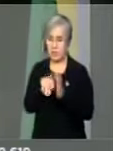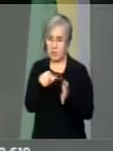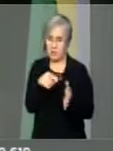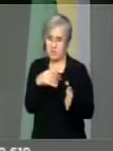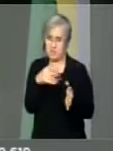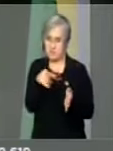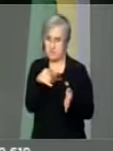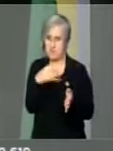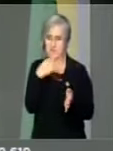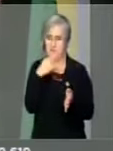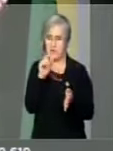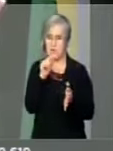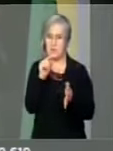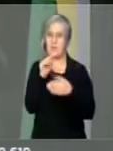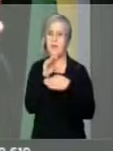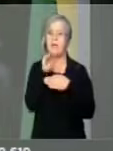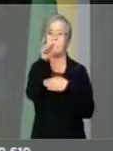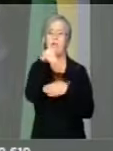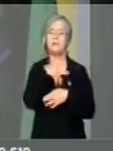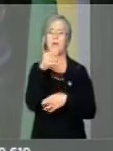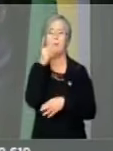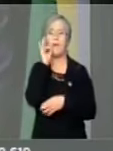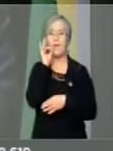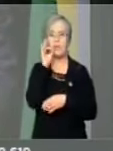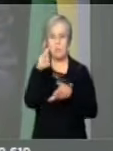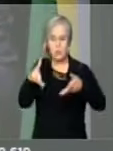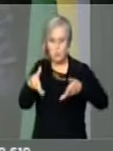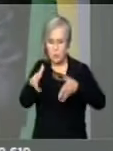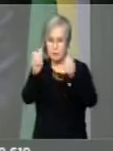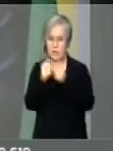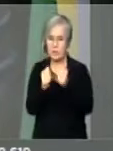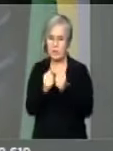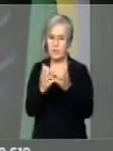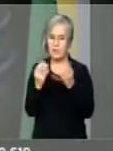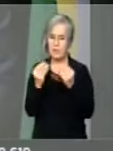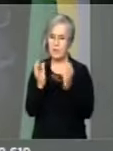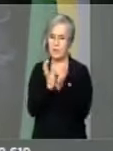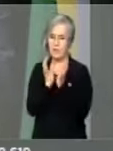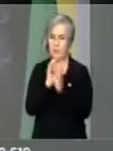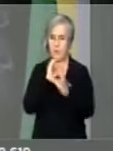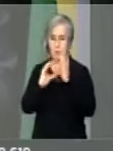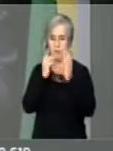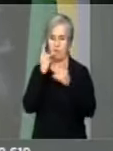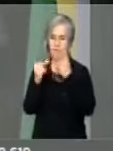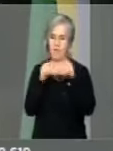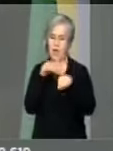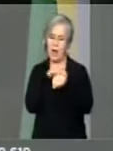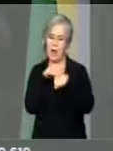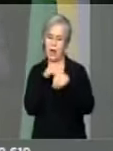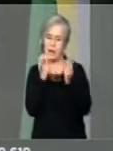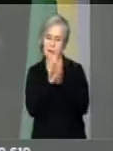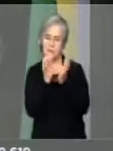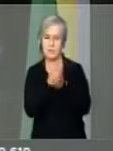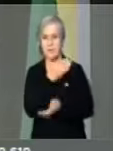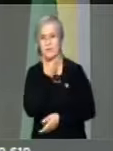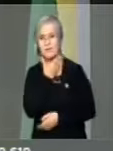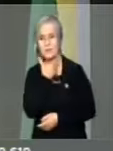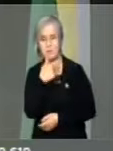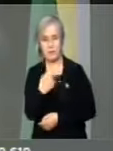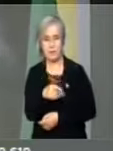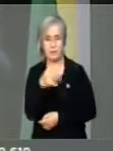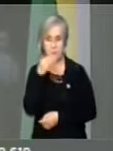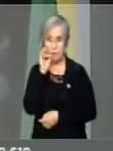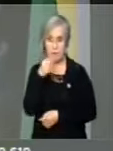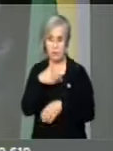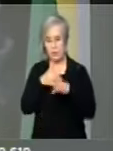ali atrás é o famoso cafezinho do plenário, né, onde muitos meios de comunicação falam das conversas do cafezinho, ali atrás. E eu entrei